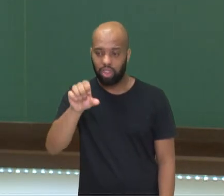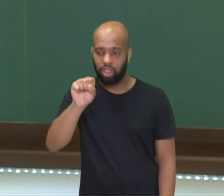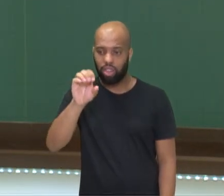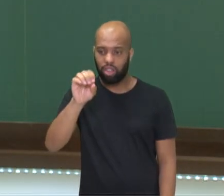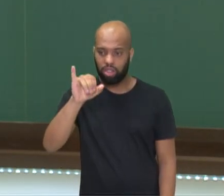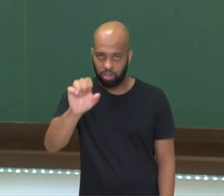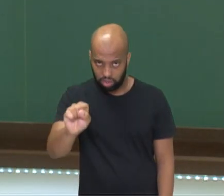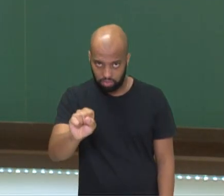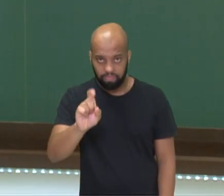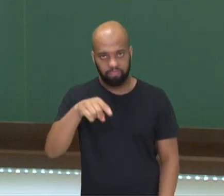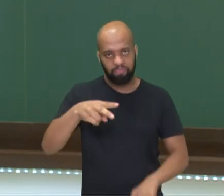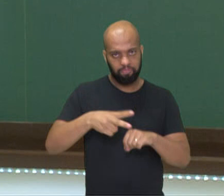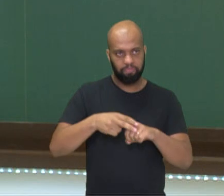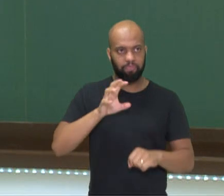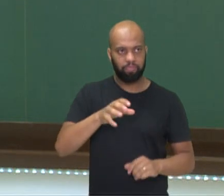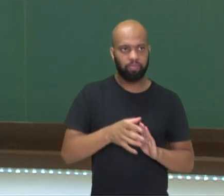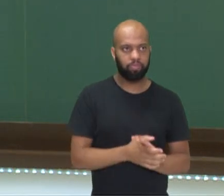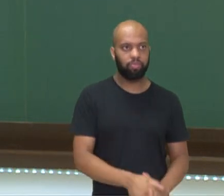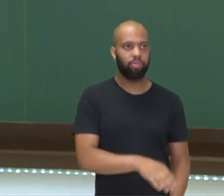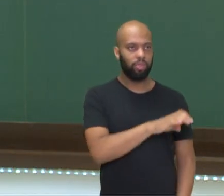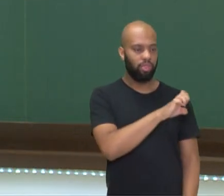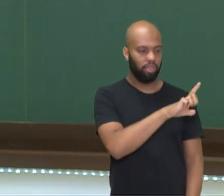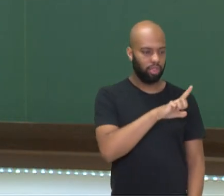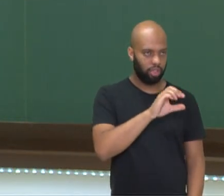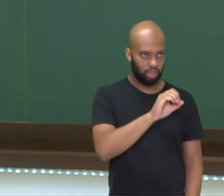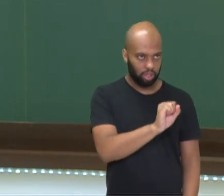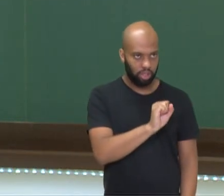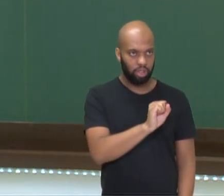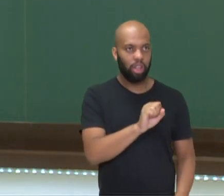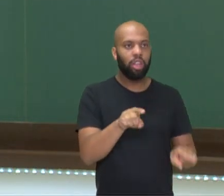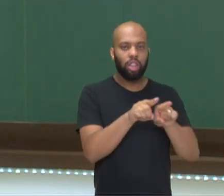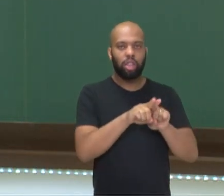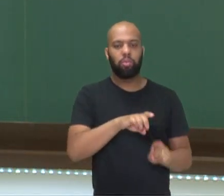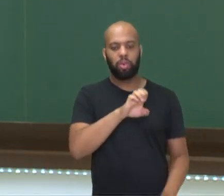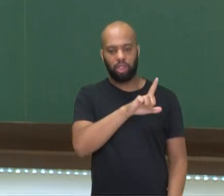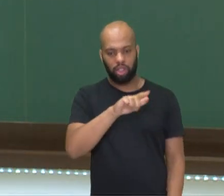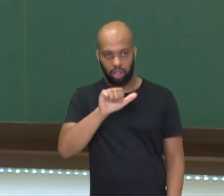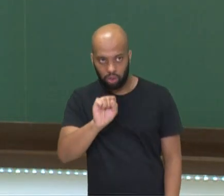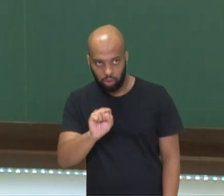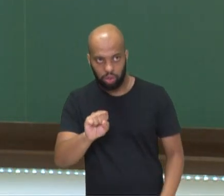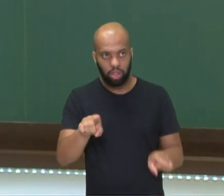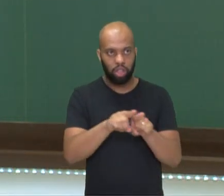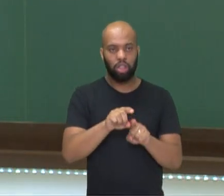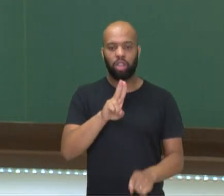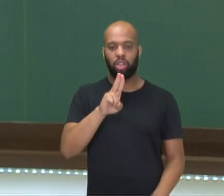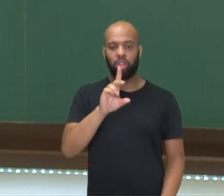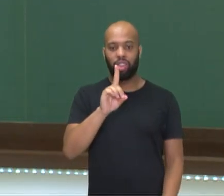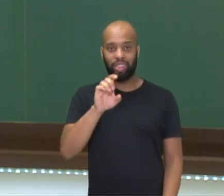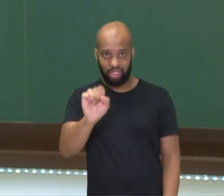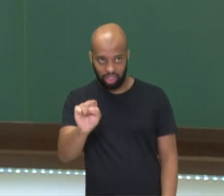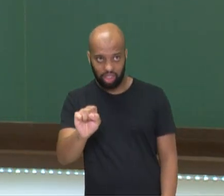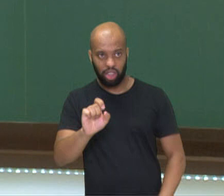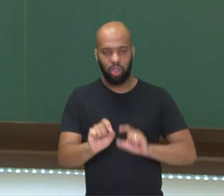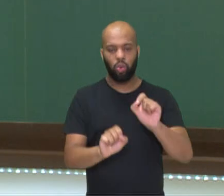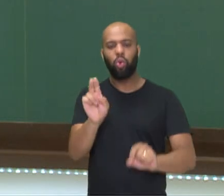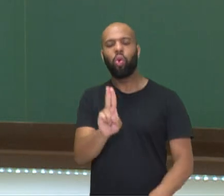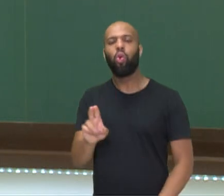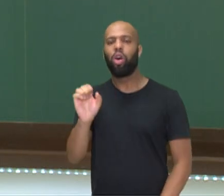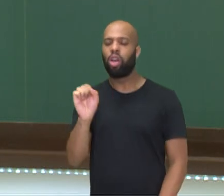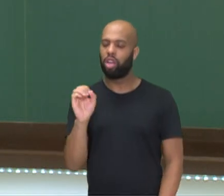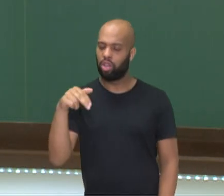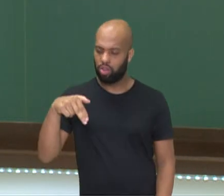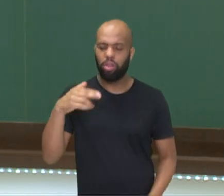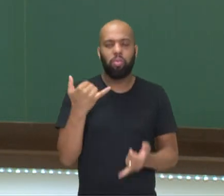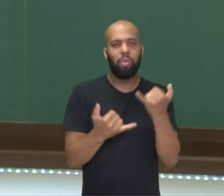ficaria. Ellos, ellas ou ustedes, terceira pessoa do plural agora, são muito semelhante ao português